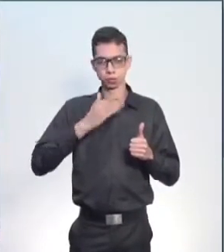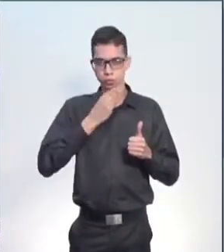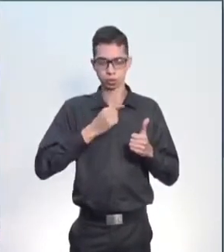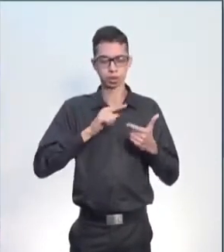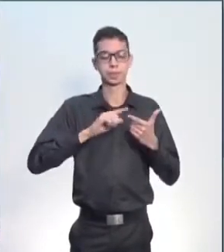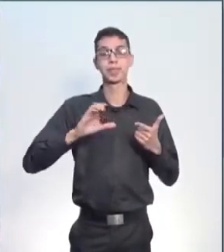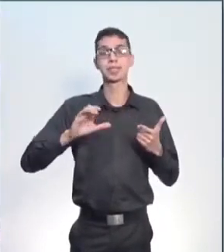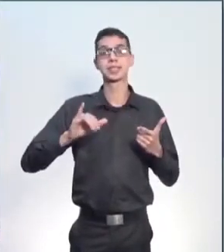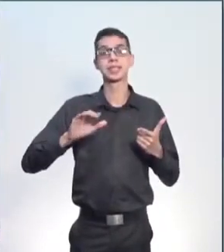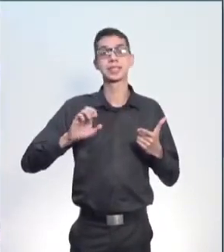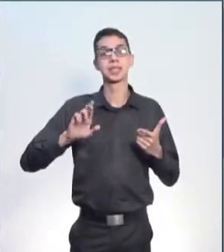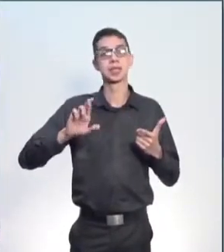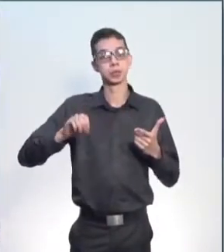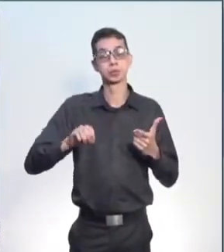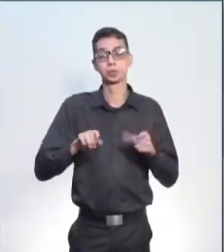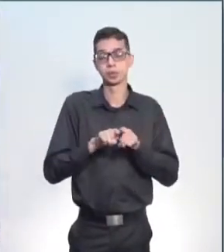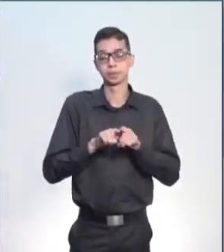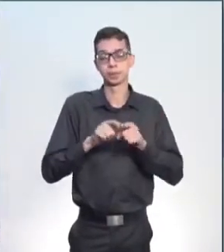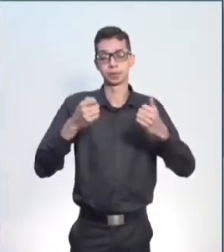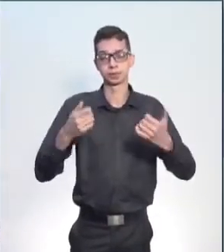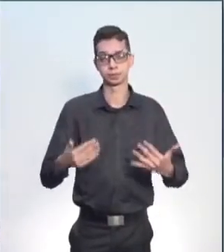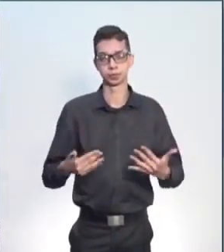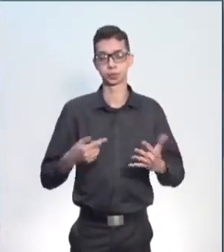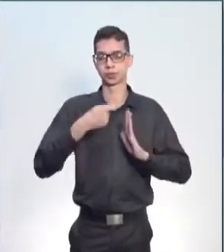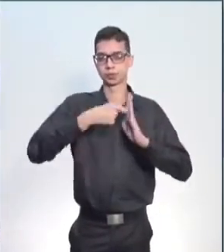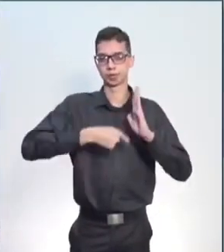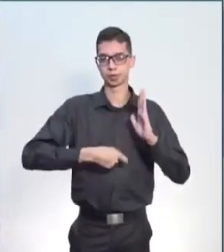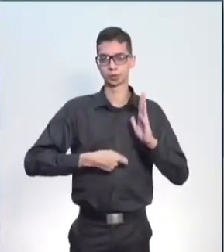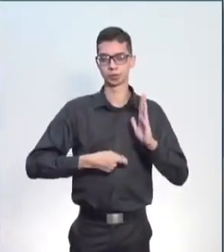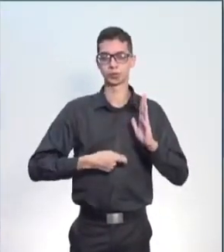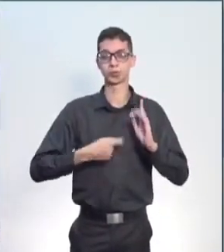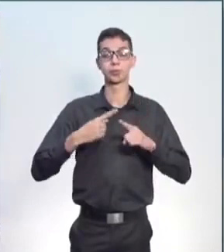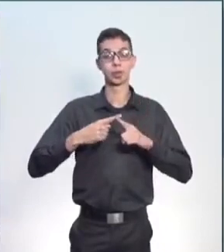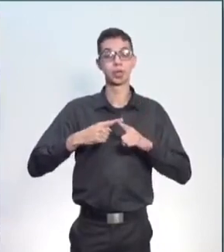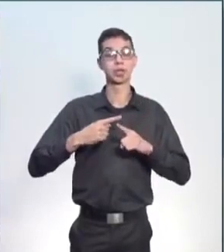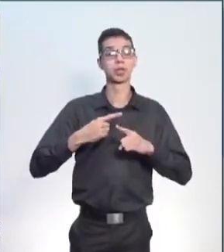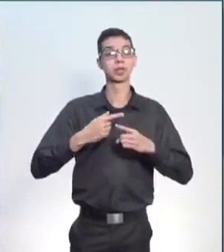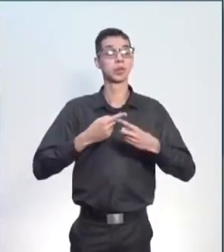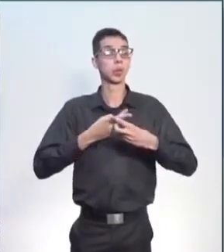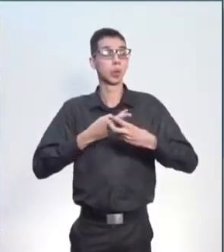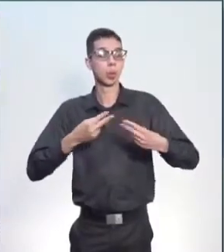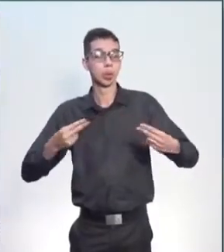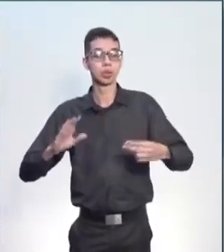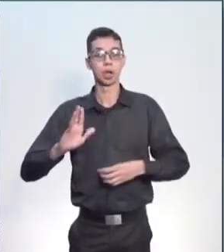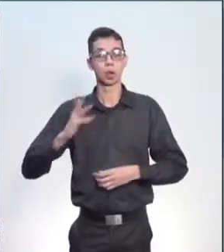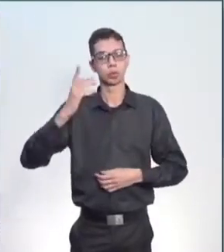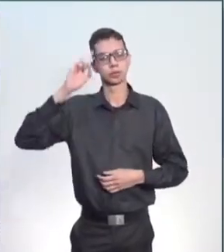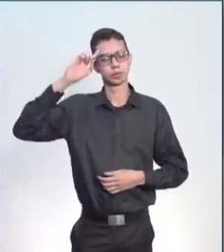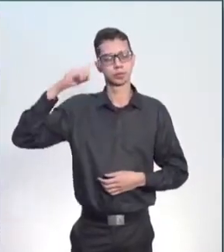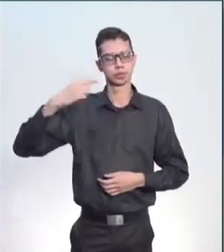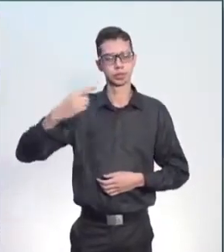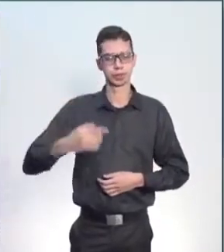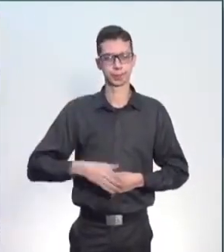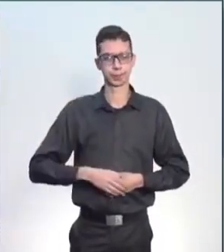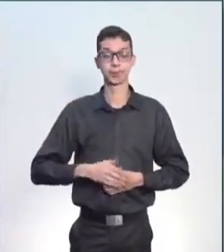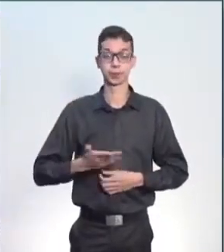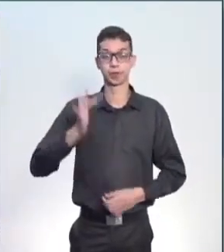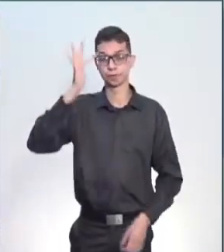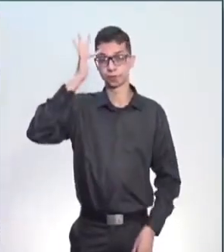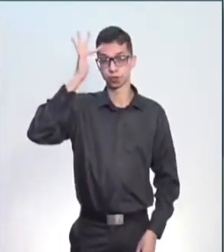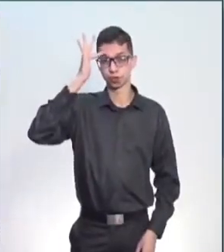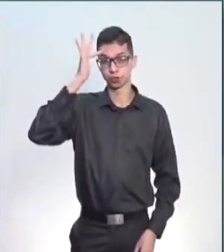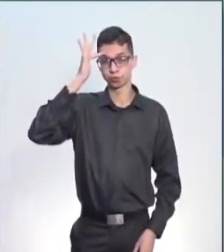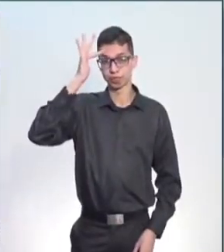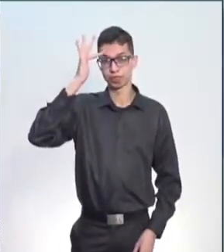na realidade, no cotidiano. E a filosofia, ela vai pensar a solidariedade não apenas naquele verbete